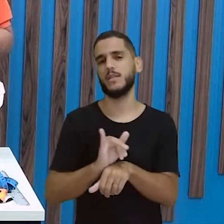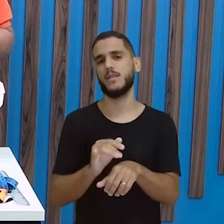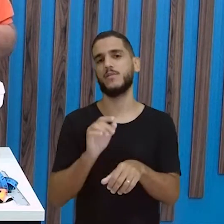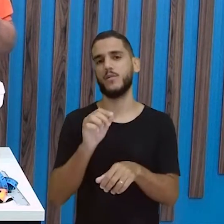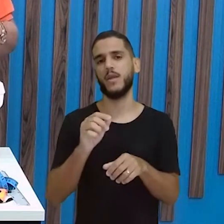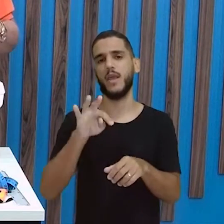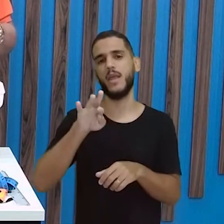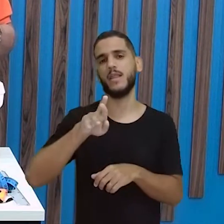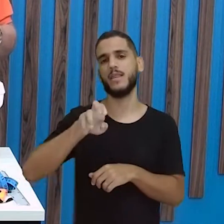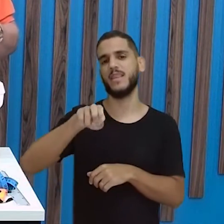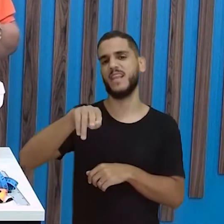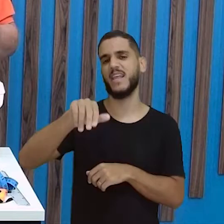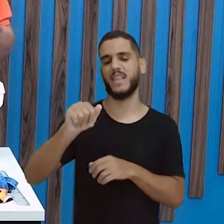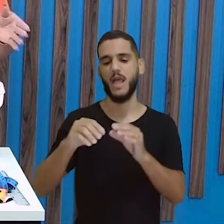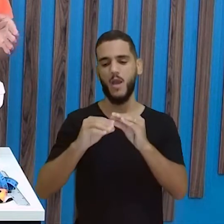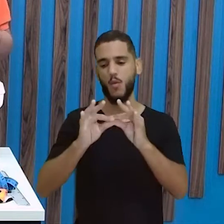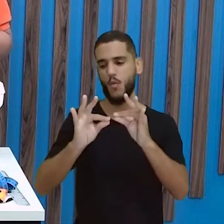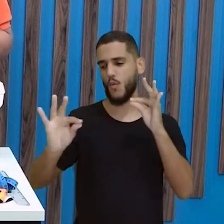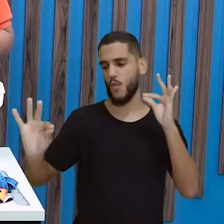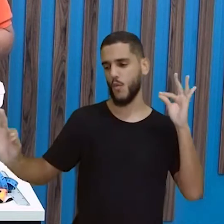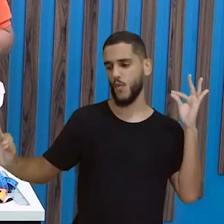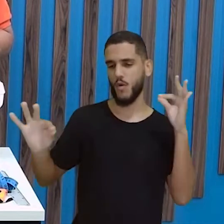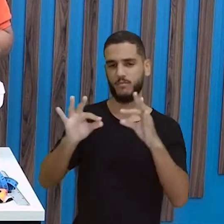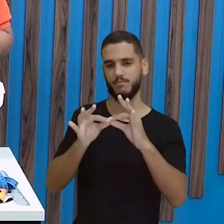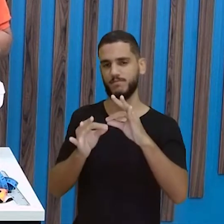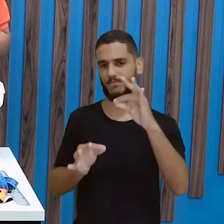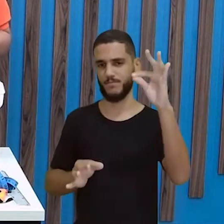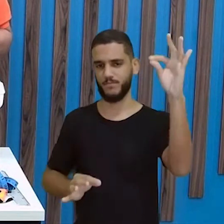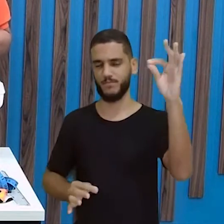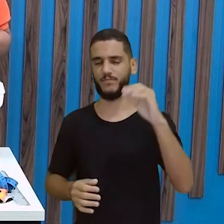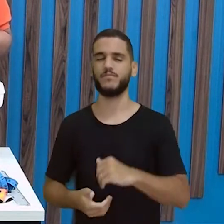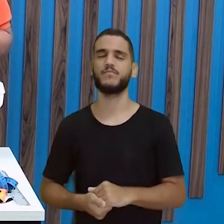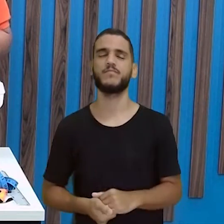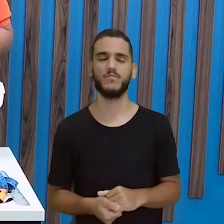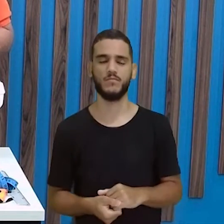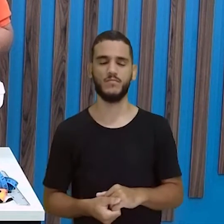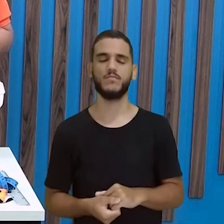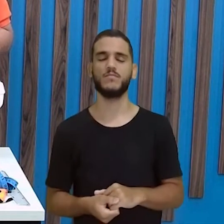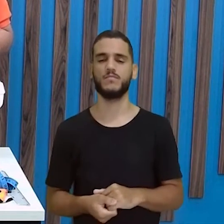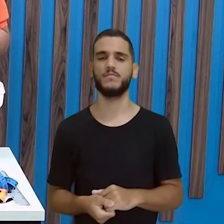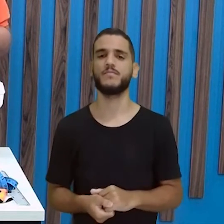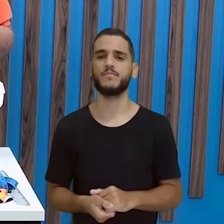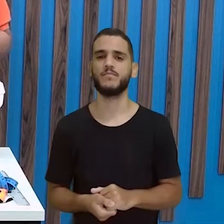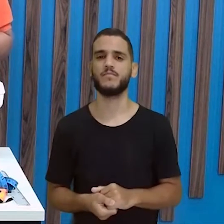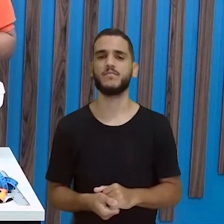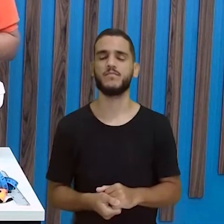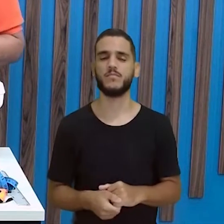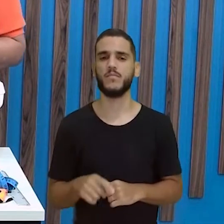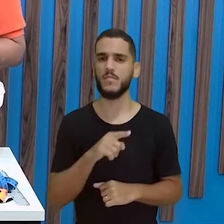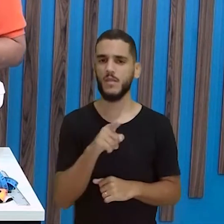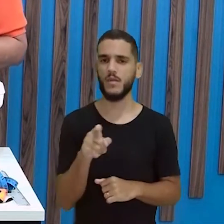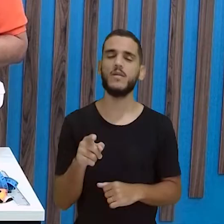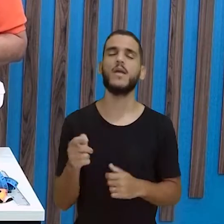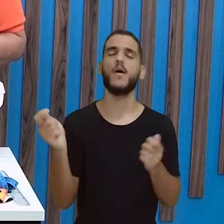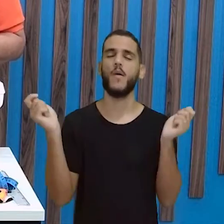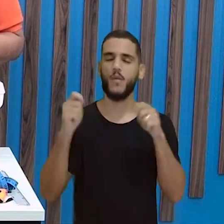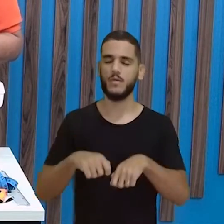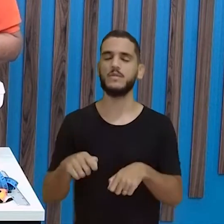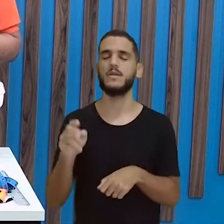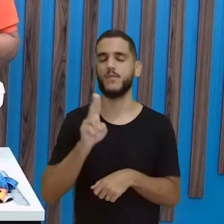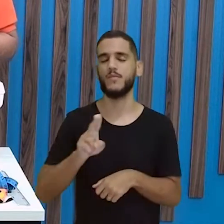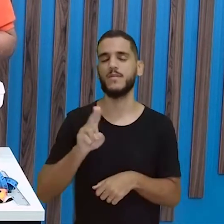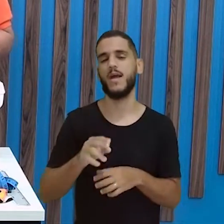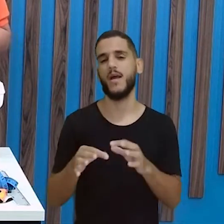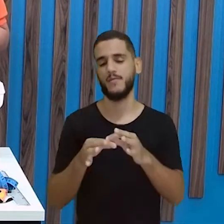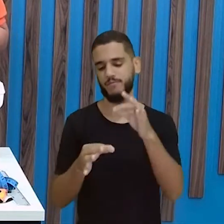trena, uma fita métrica, se não tiver a trena. Aí você consegue desenrolar com a fita métrica, tá